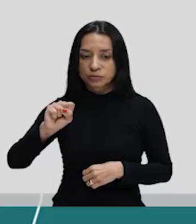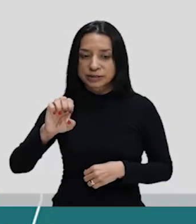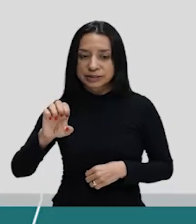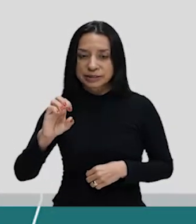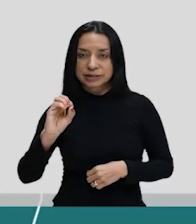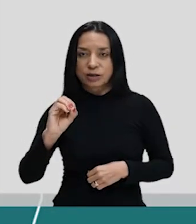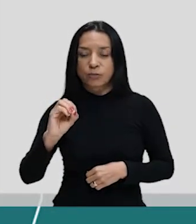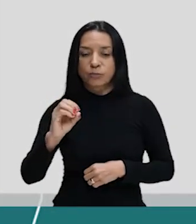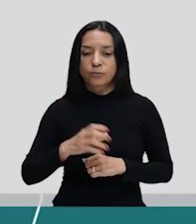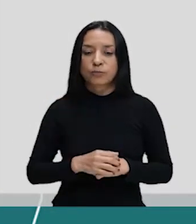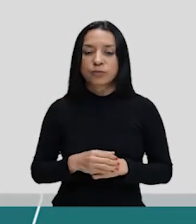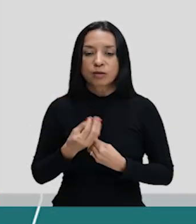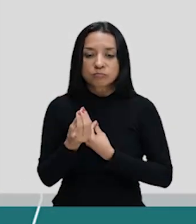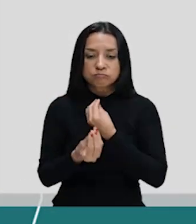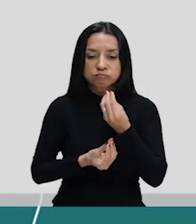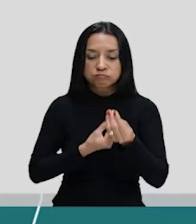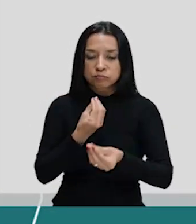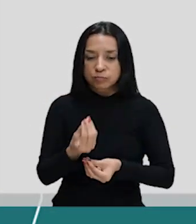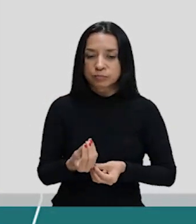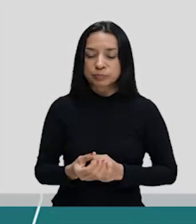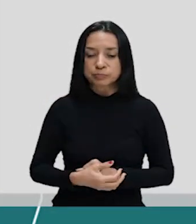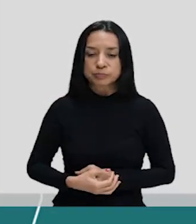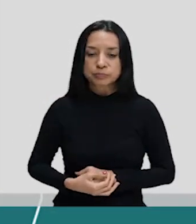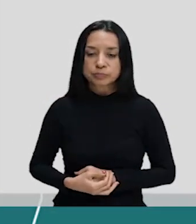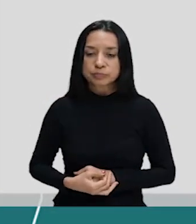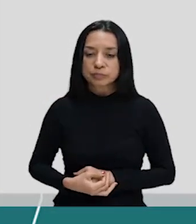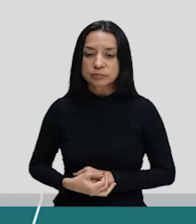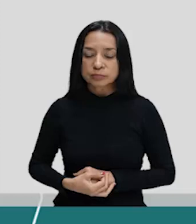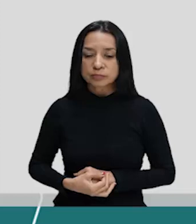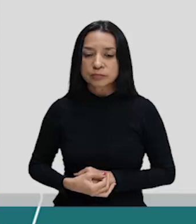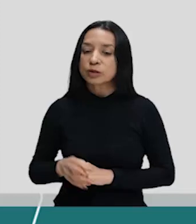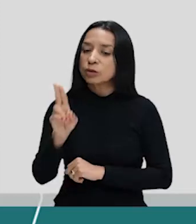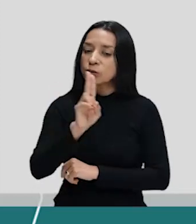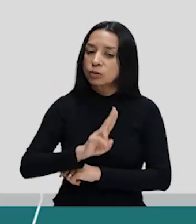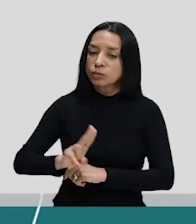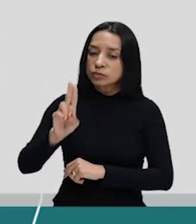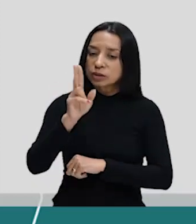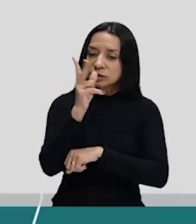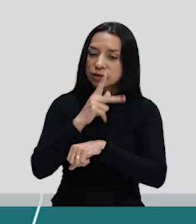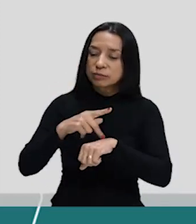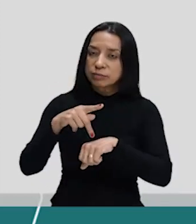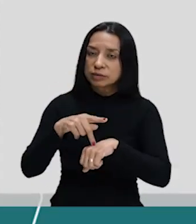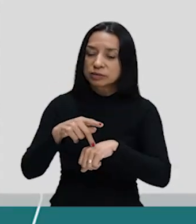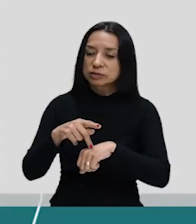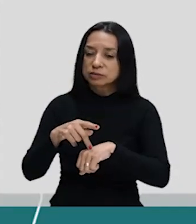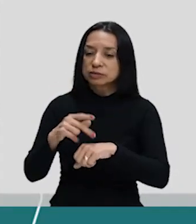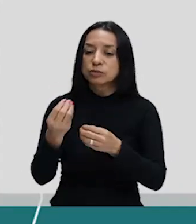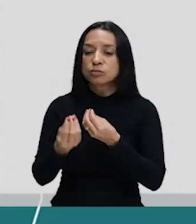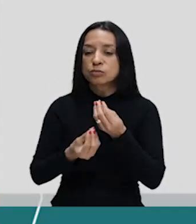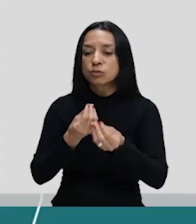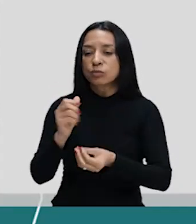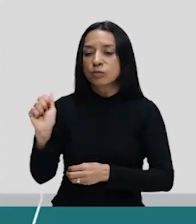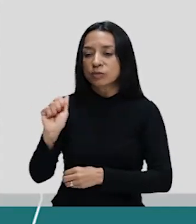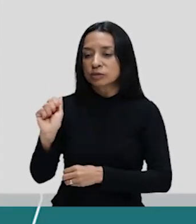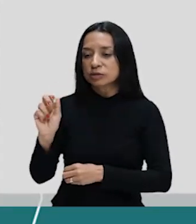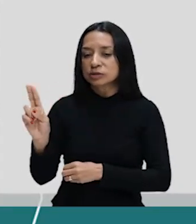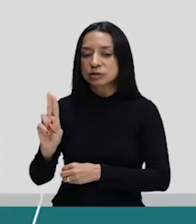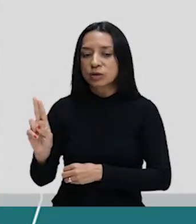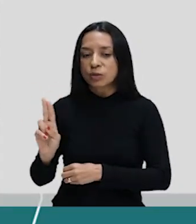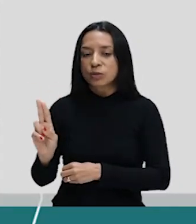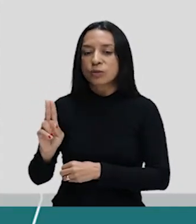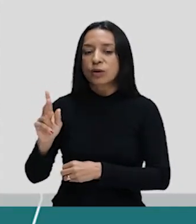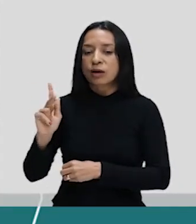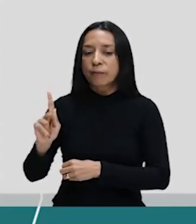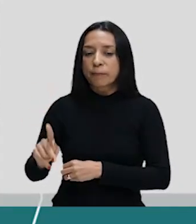Bozeu é a forma bozeu é bastante utilizada em países como Argentina, Uruguai,